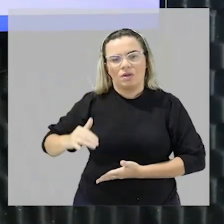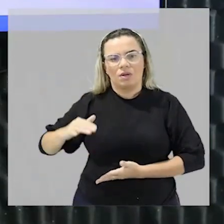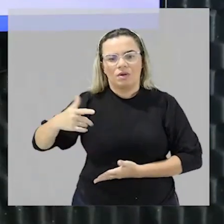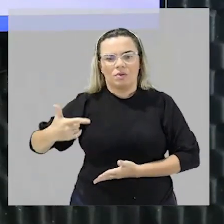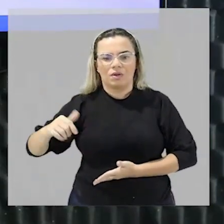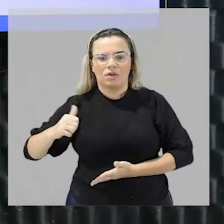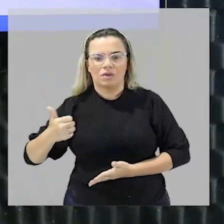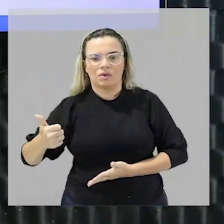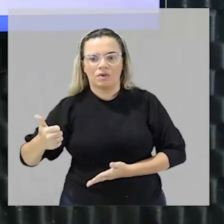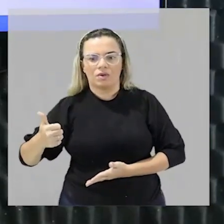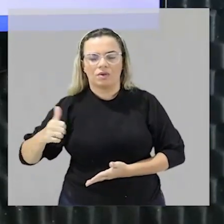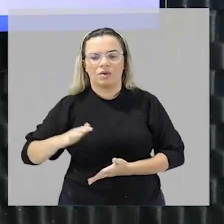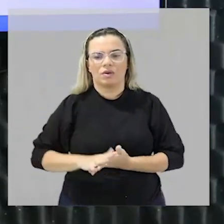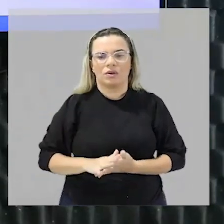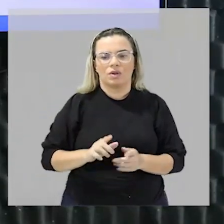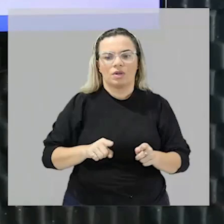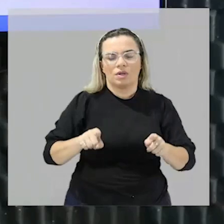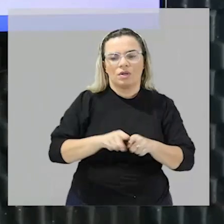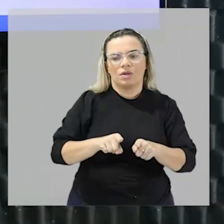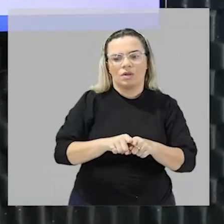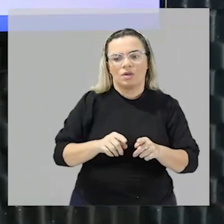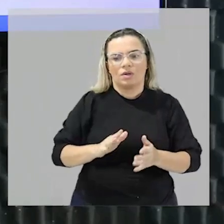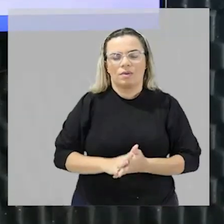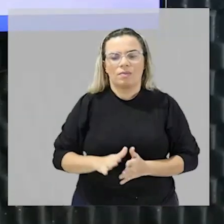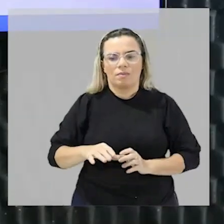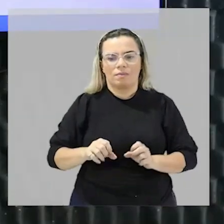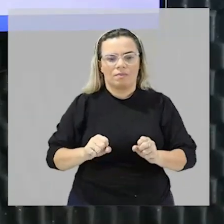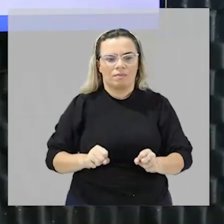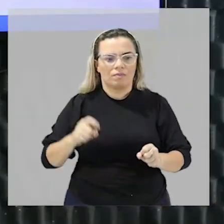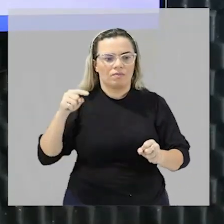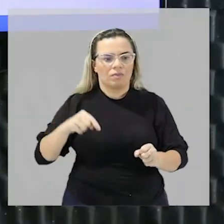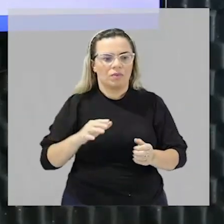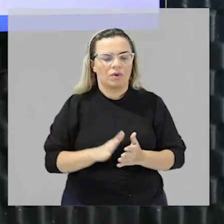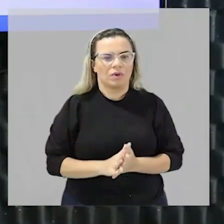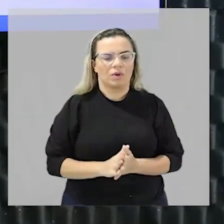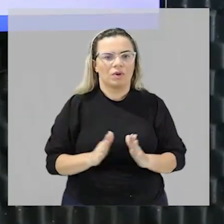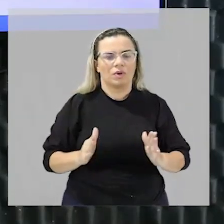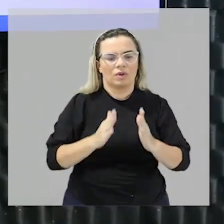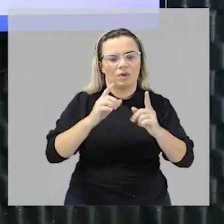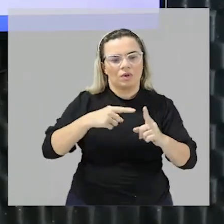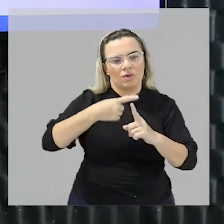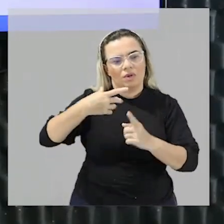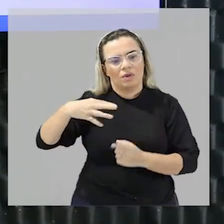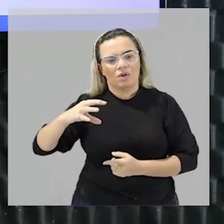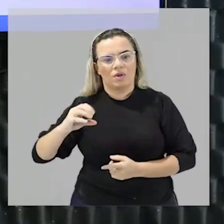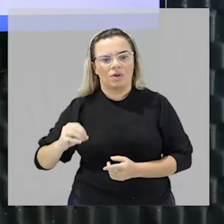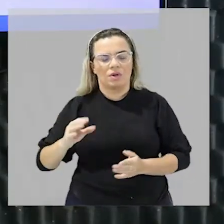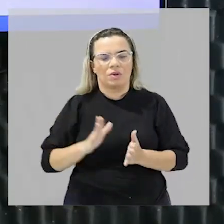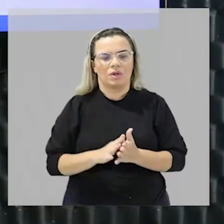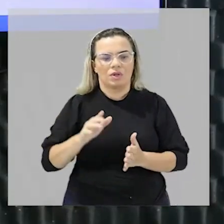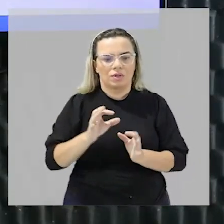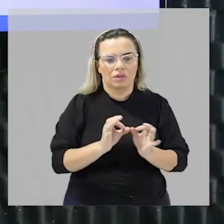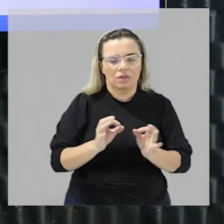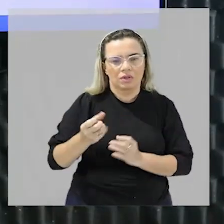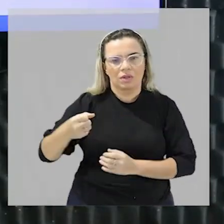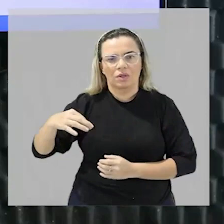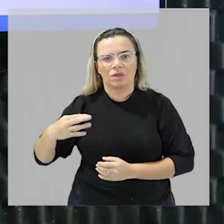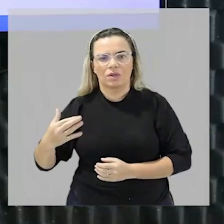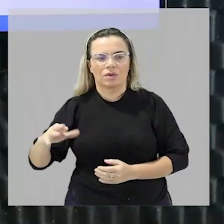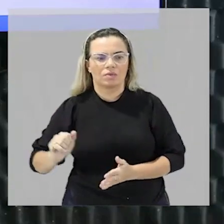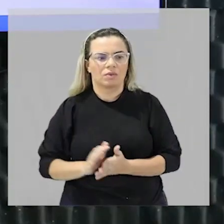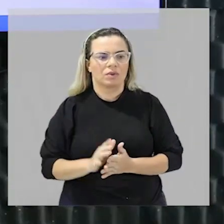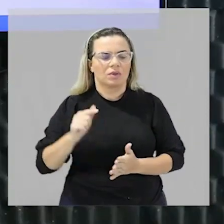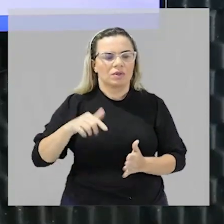bacharéis formados e os clérigos de ordens sacras. Ou seja, nesse parágrafo do